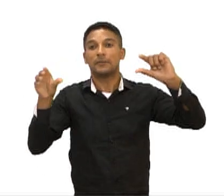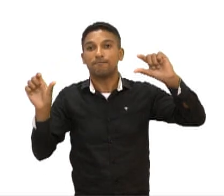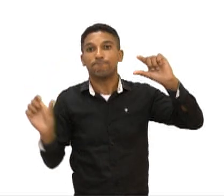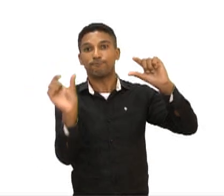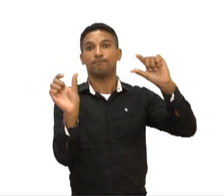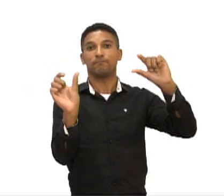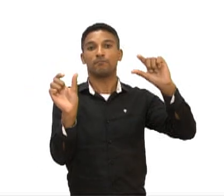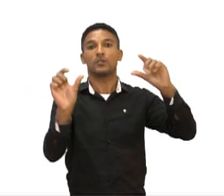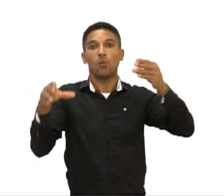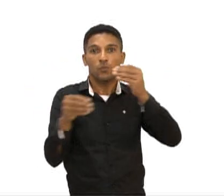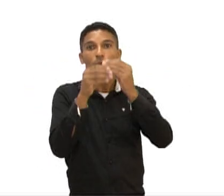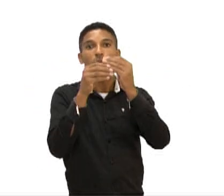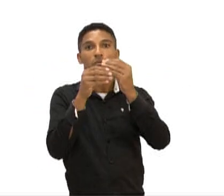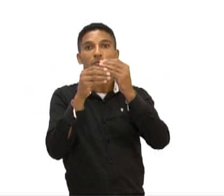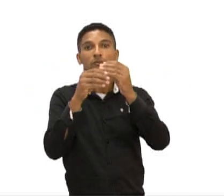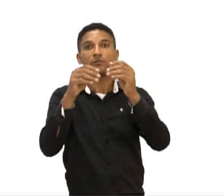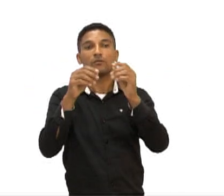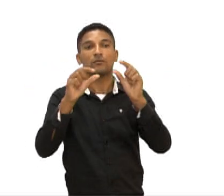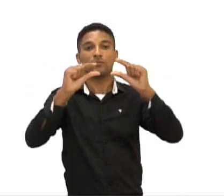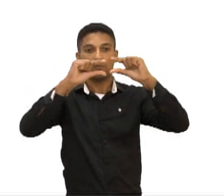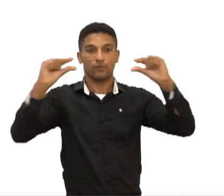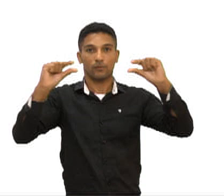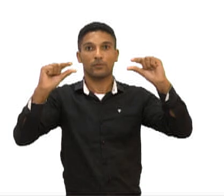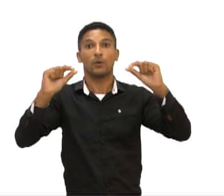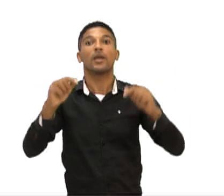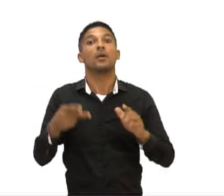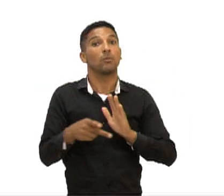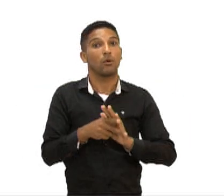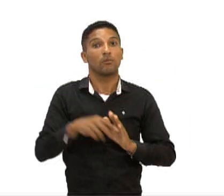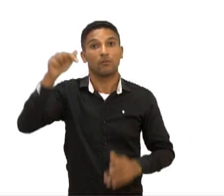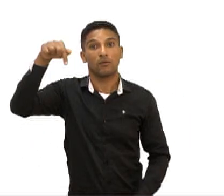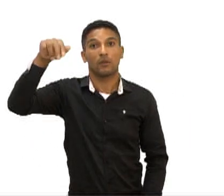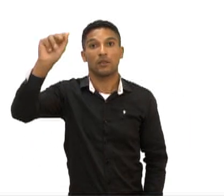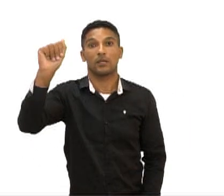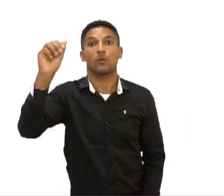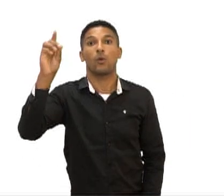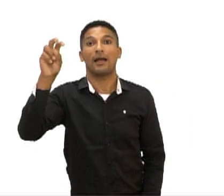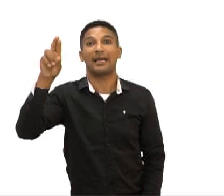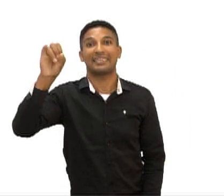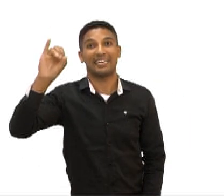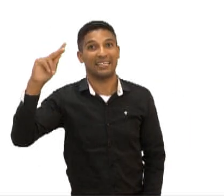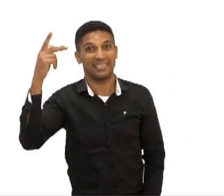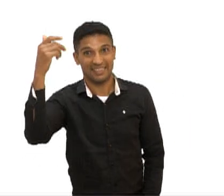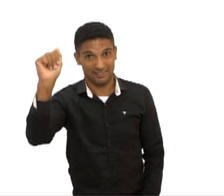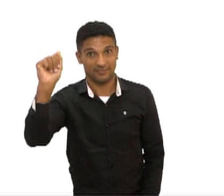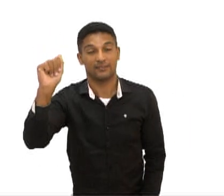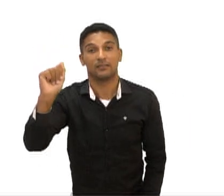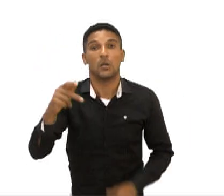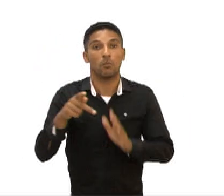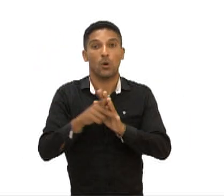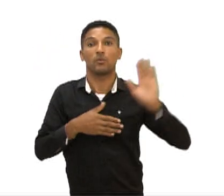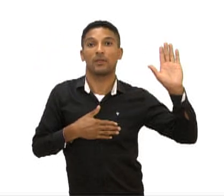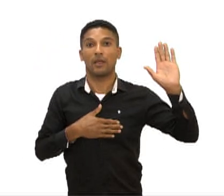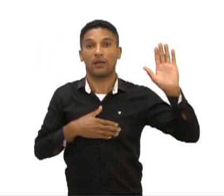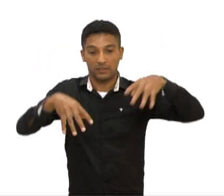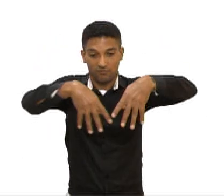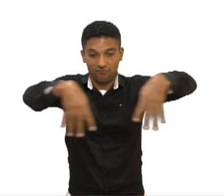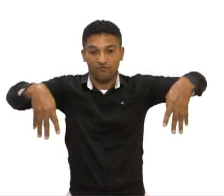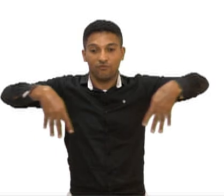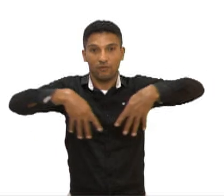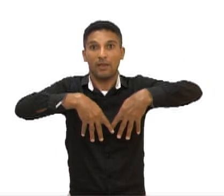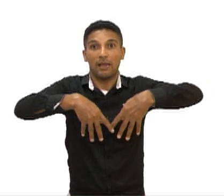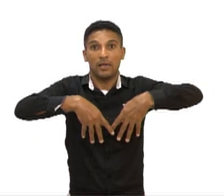A quadrilha é uma dança que se popularizou no Brasil em diversas classes sociais. Este estilo